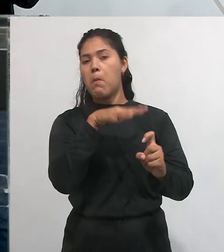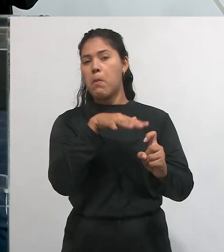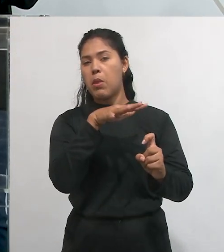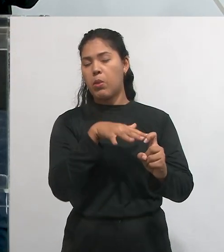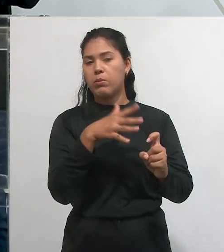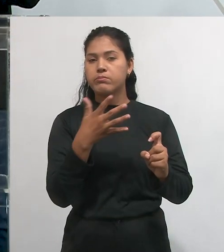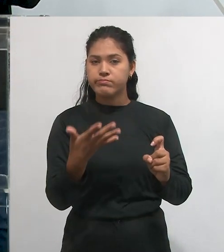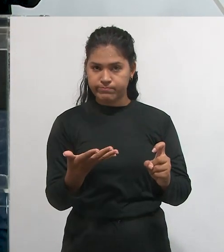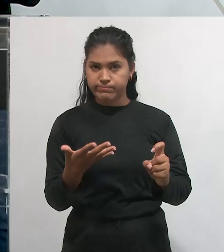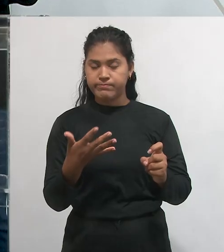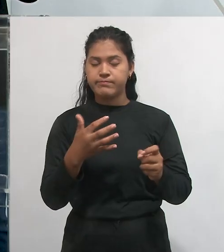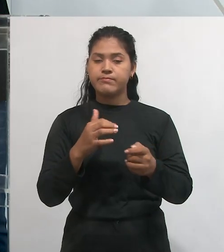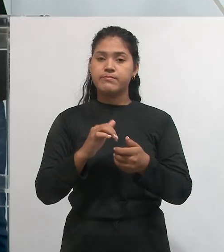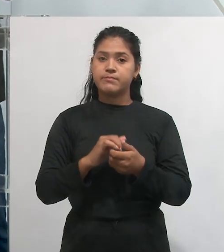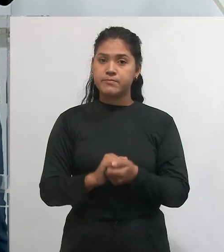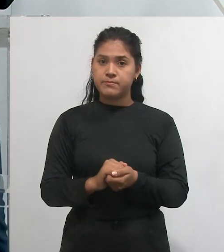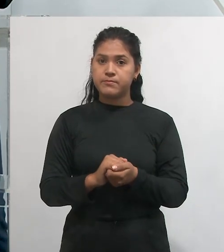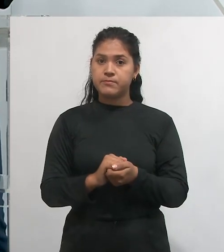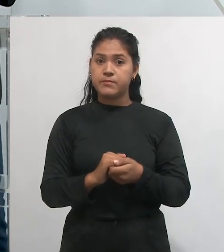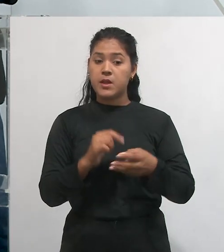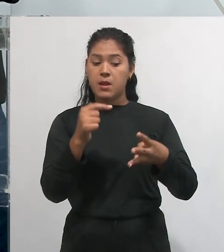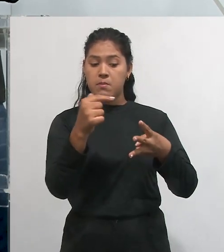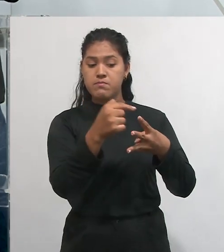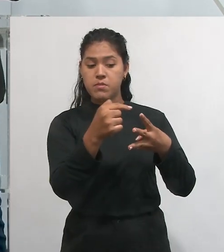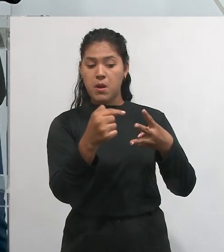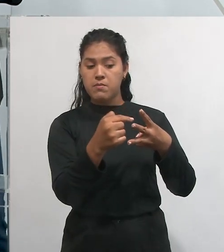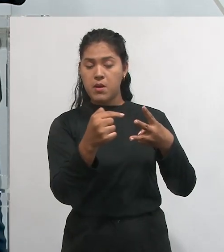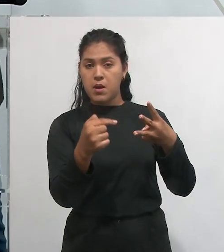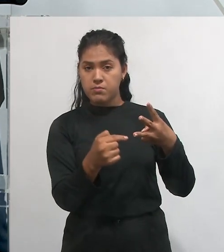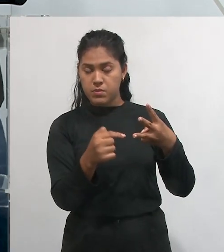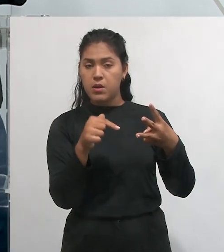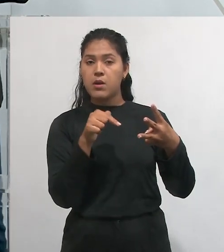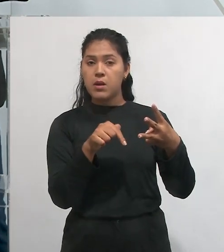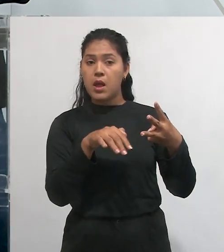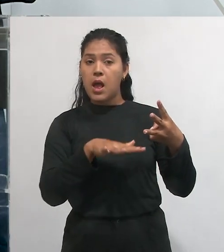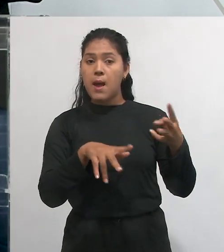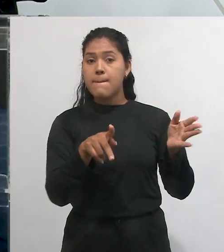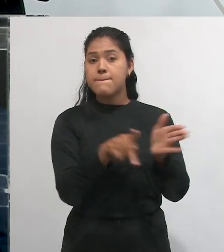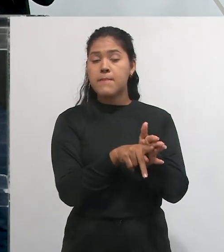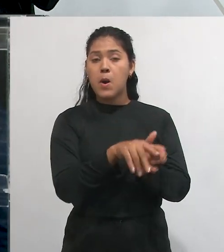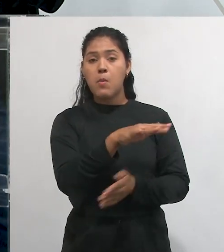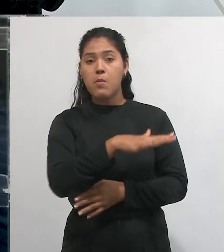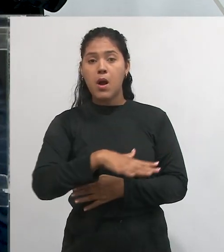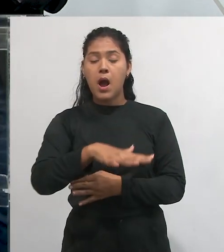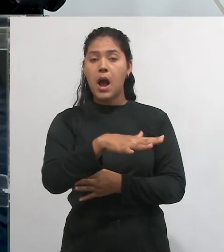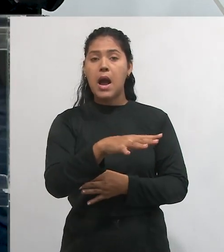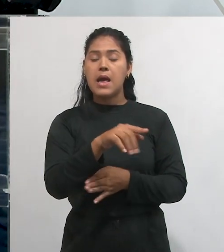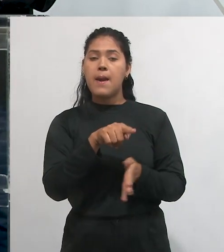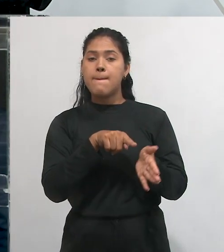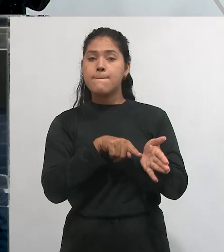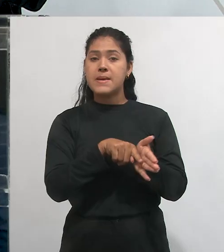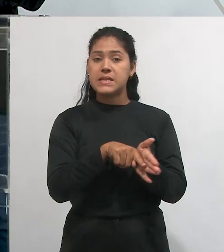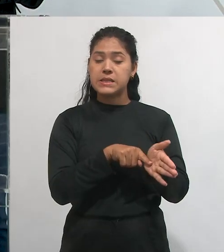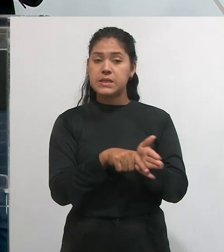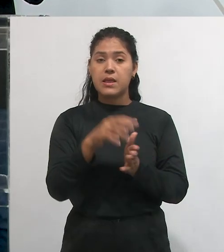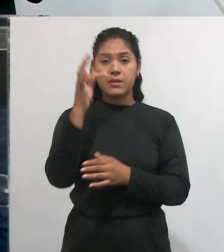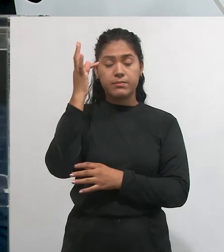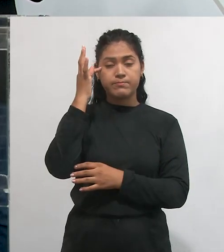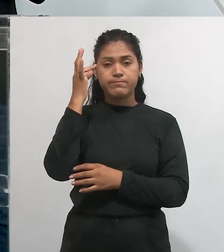com fatos. E é em cima desse elemento que os sofistas vão aproveitar e vão falar, olha,